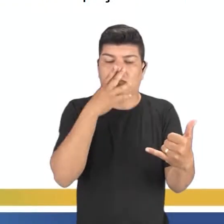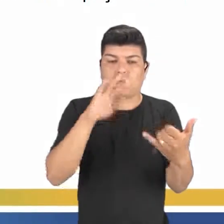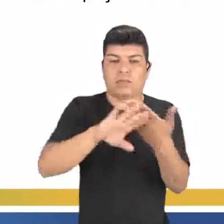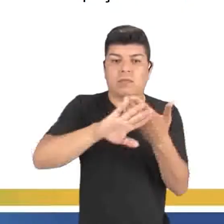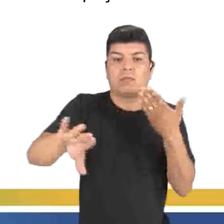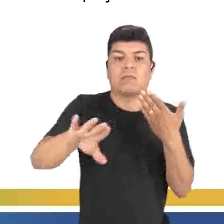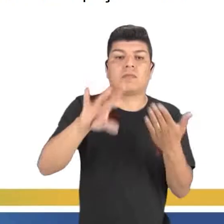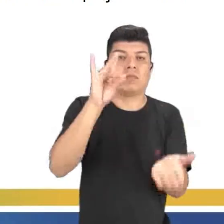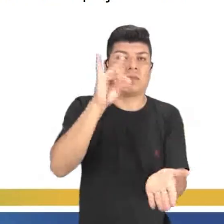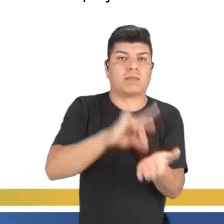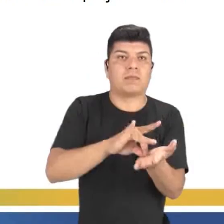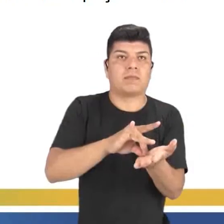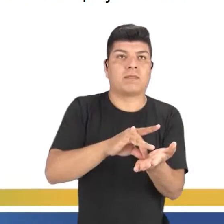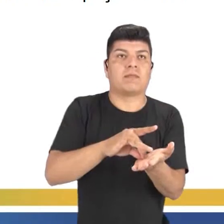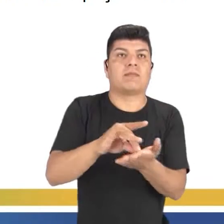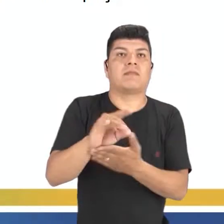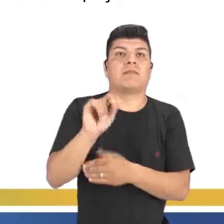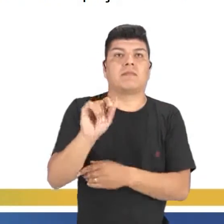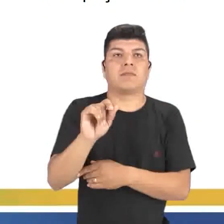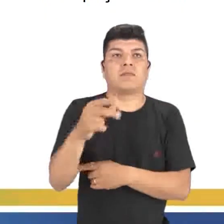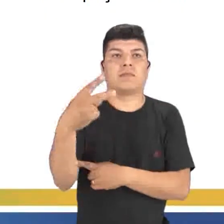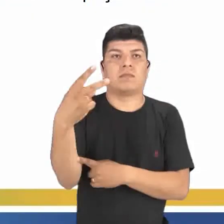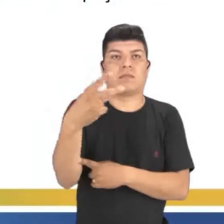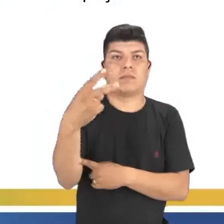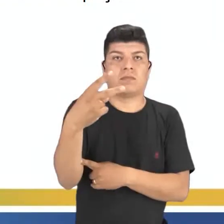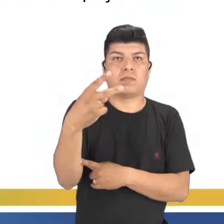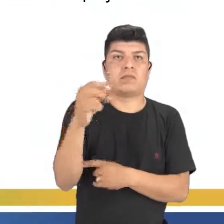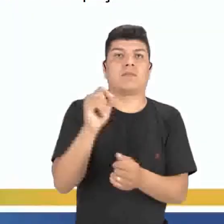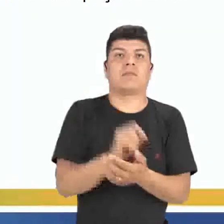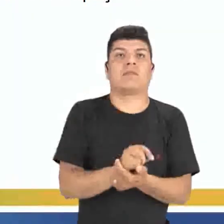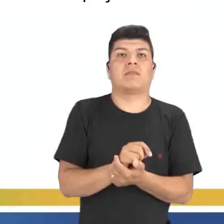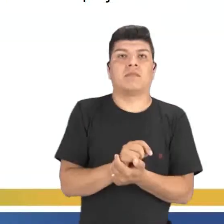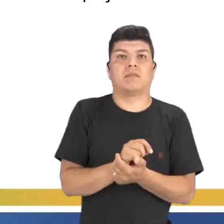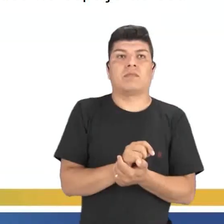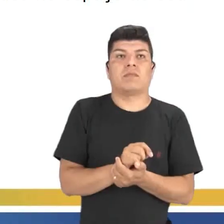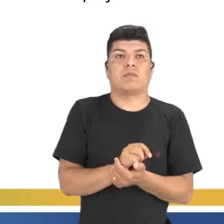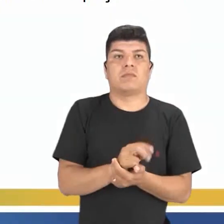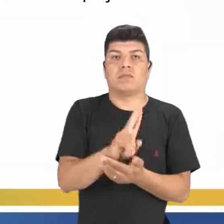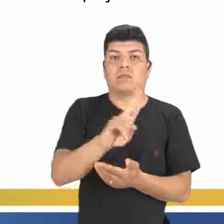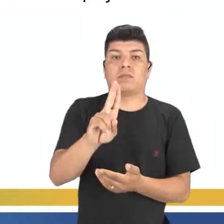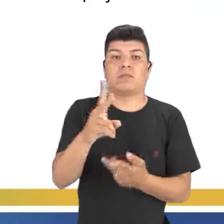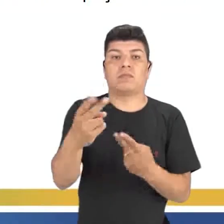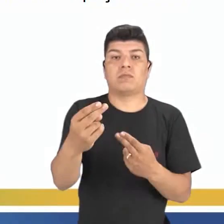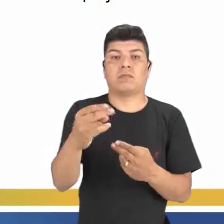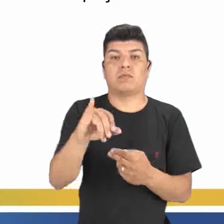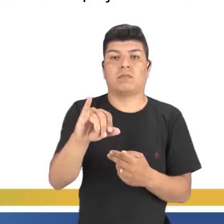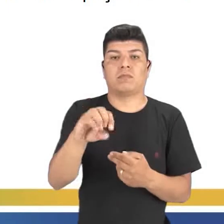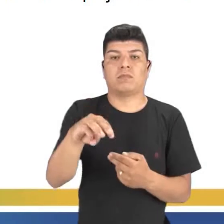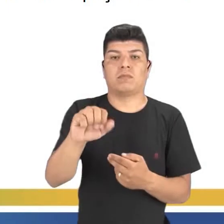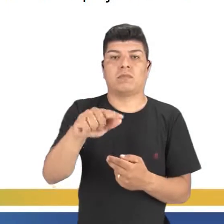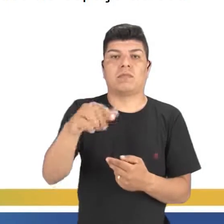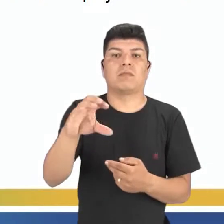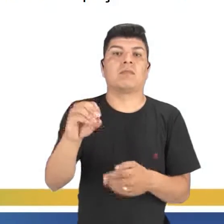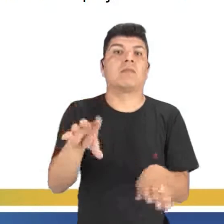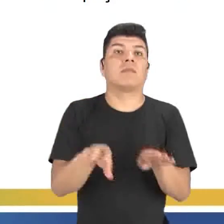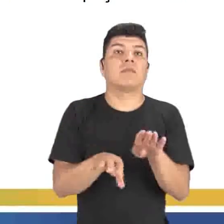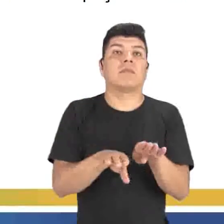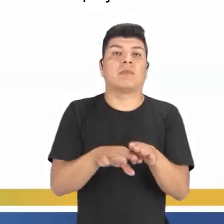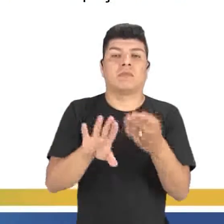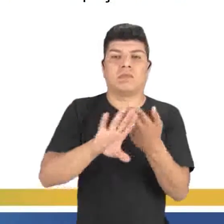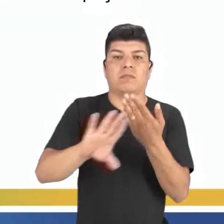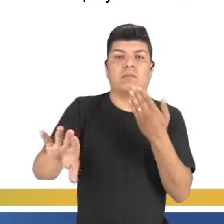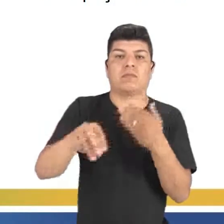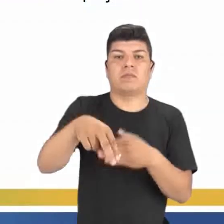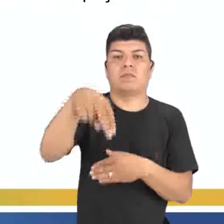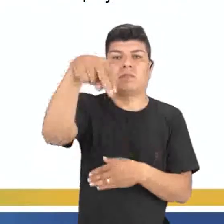opção verdadeira. A 2. Os polos magnéticos de mesmo nome dos ímãs distintos se repelem. Pode ser